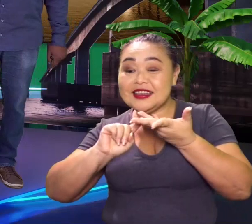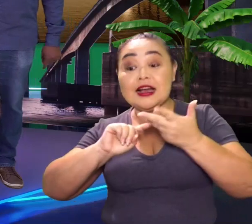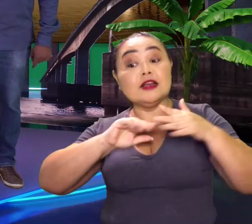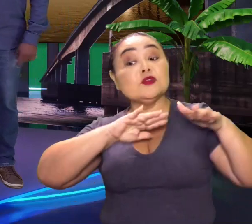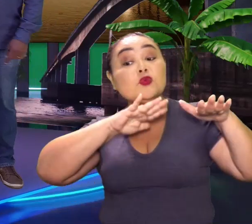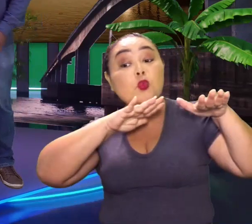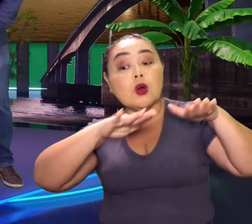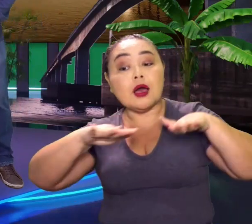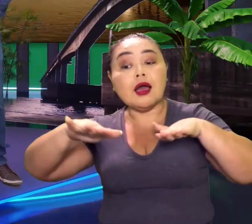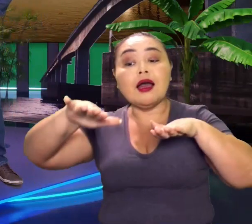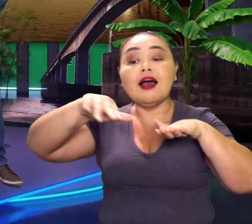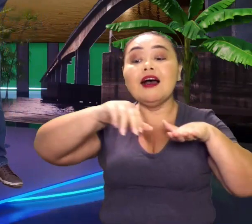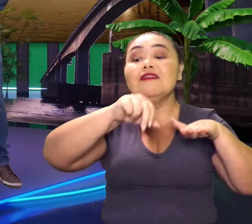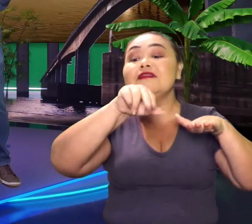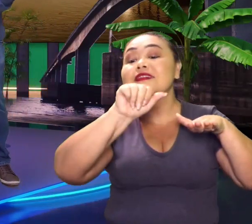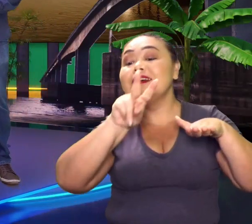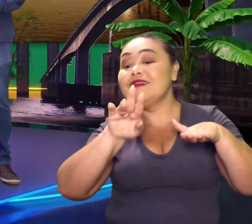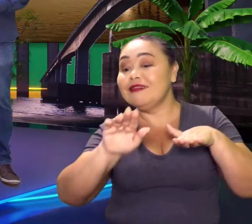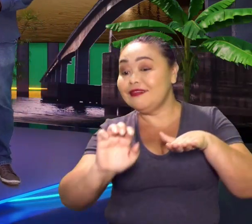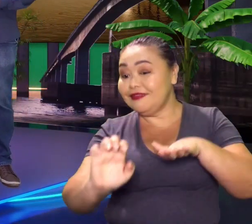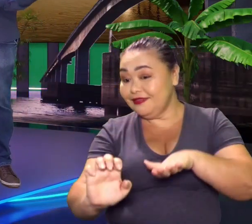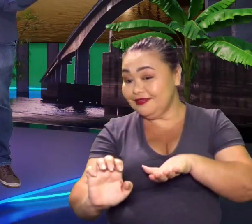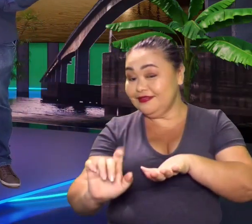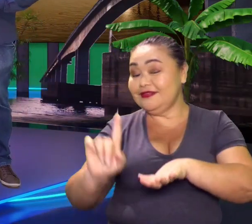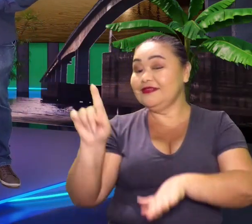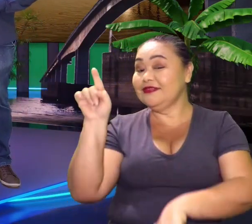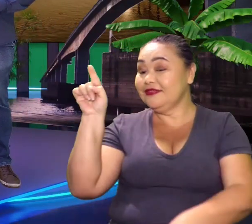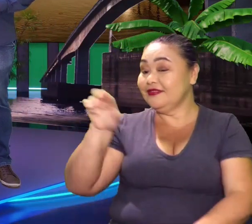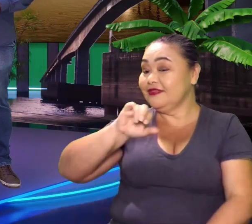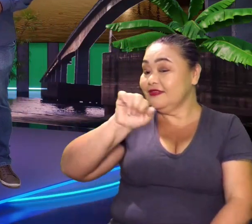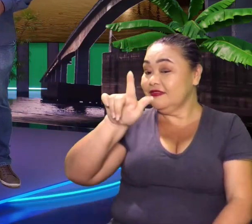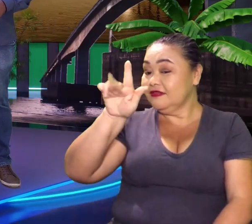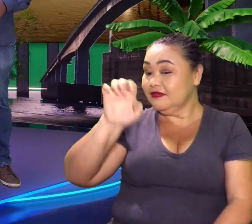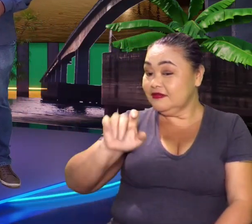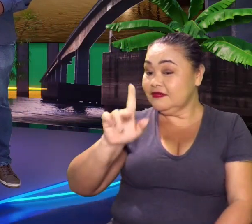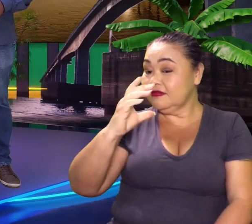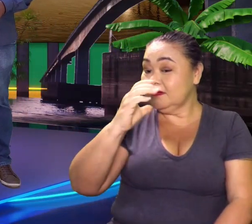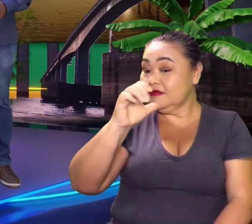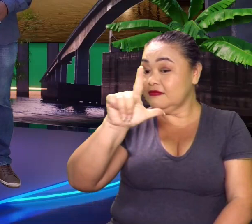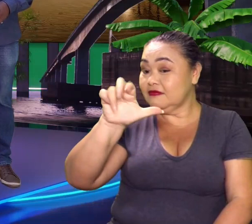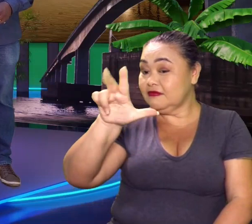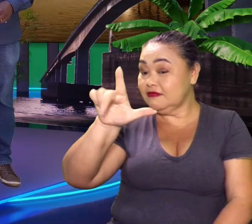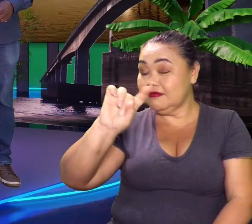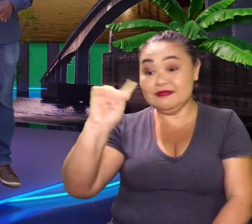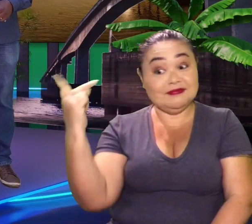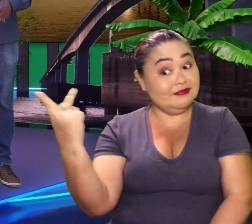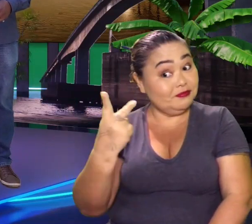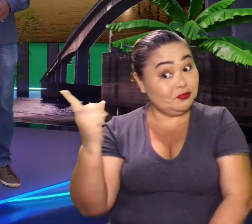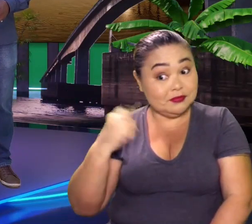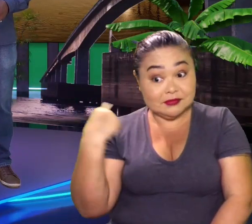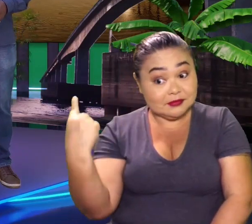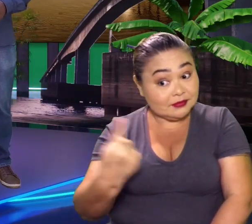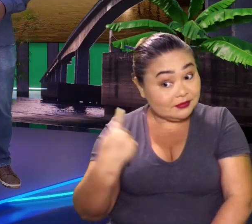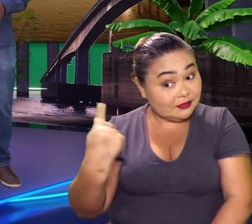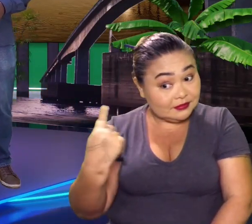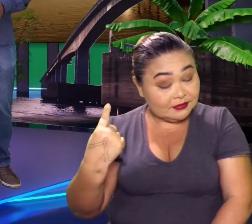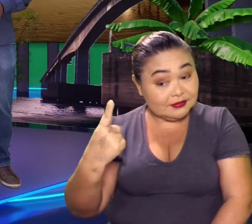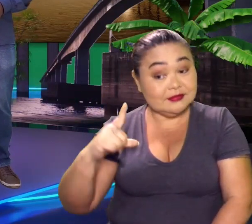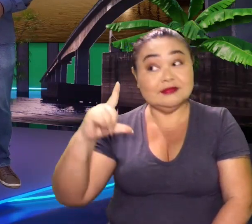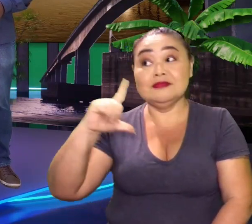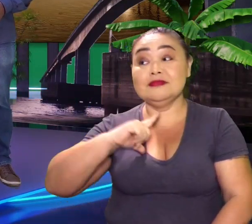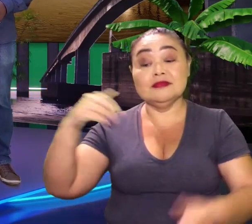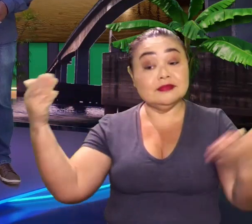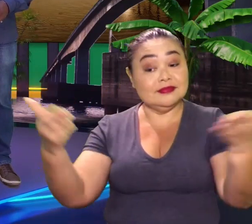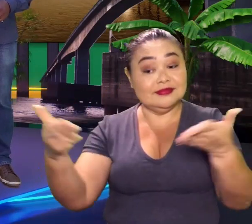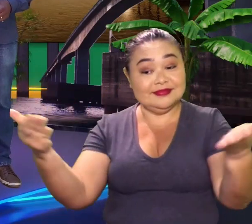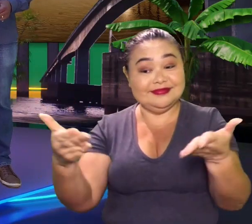na nave. Hoje, professor Jorginho, professor Carlinhos não estão sozinhos. Hoje nós estamos aqui